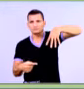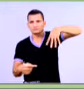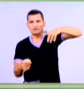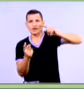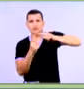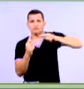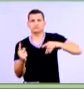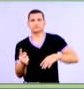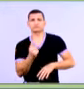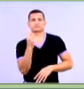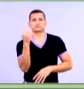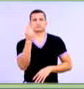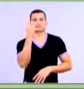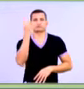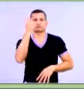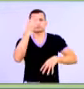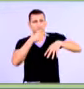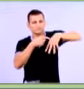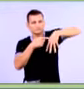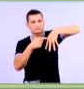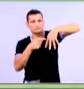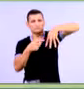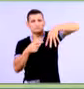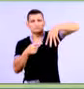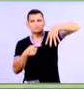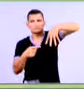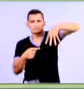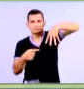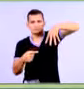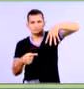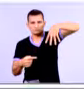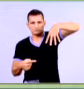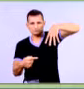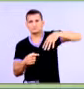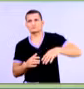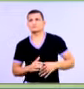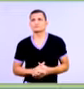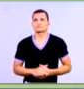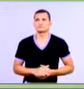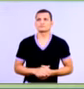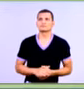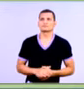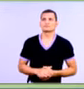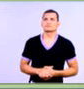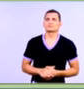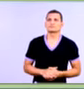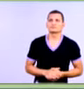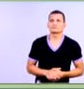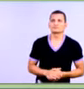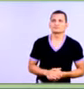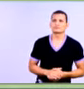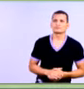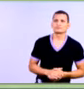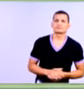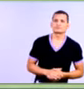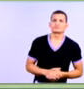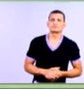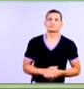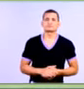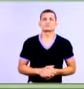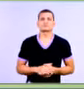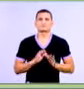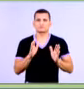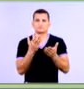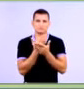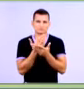distante, você conta quantas ligações tem, é a altura da árvore. Bom, e finalmente nós estudamos a